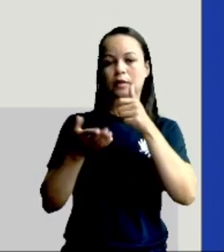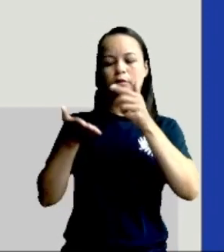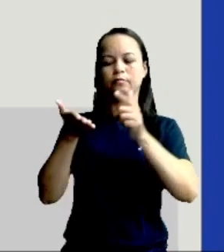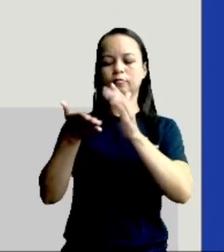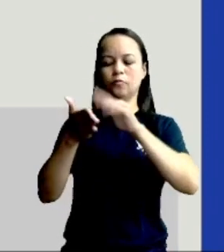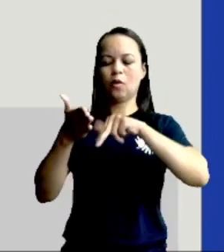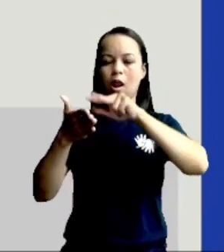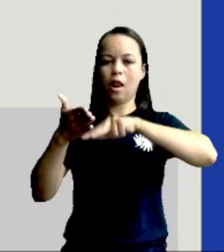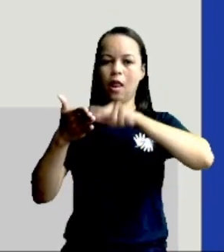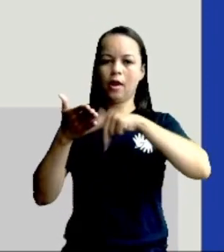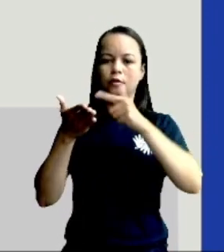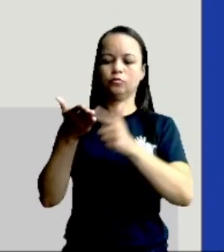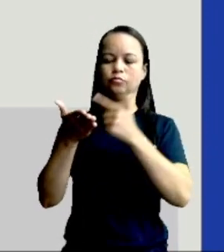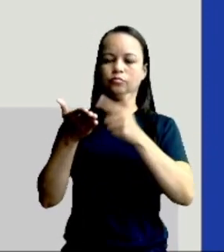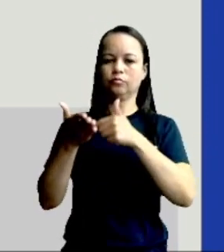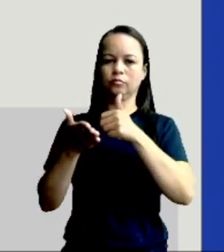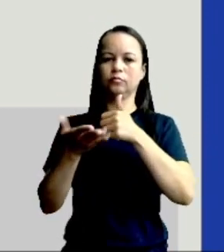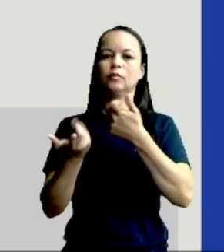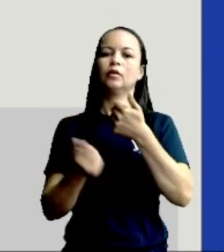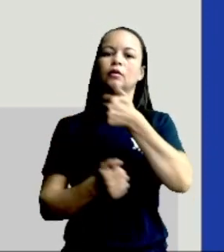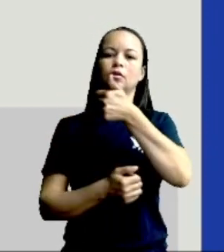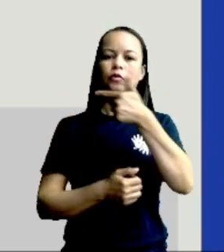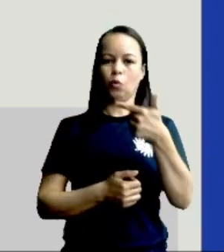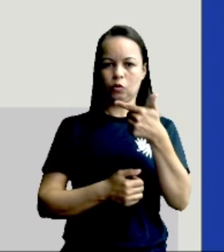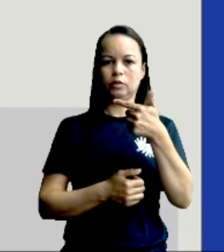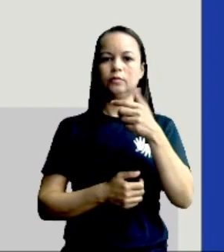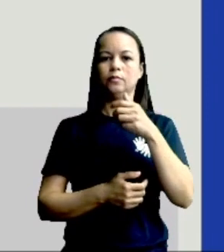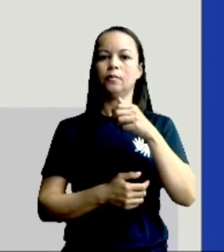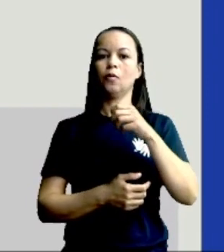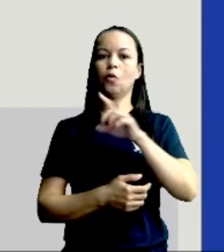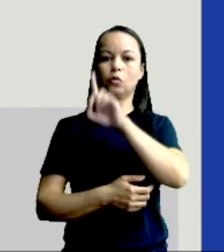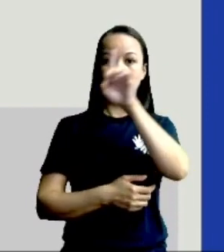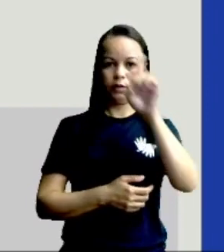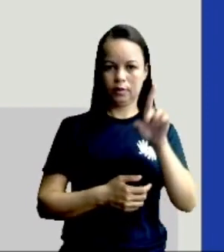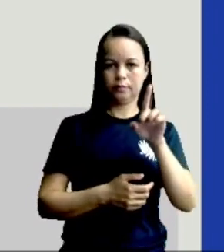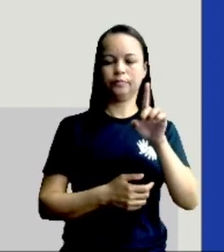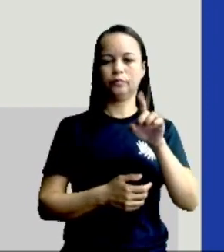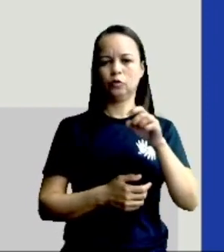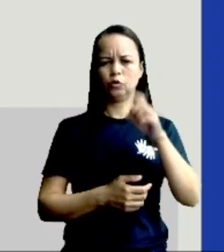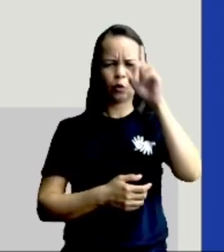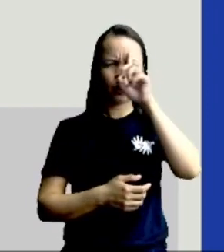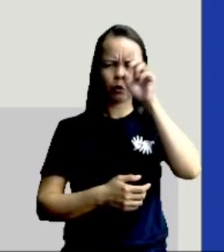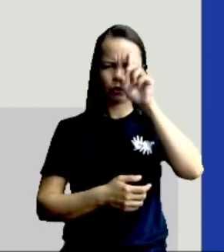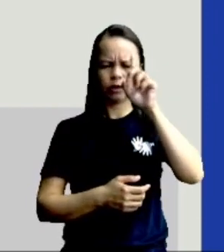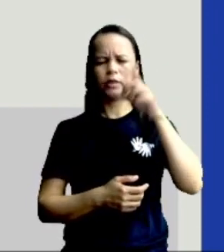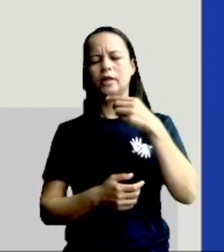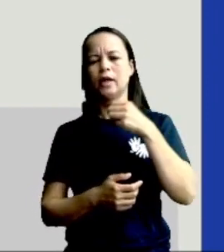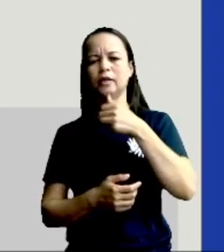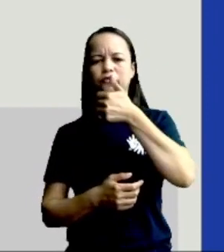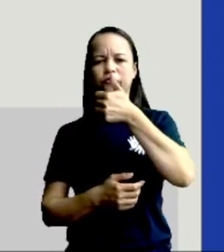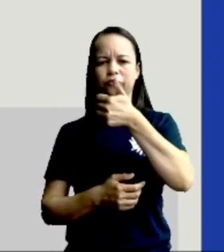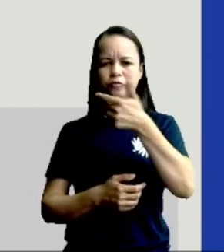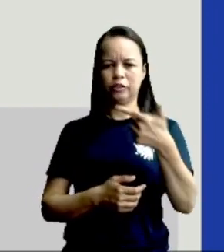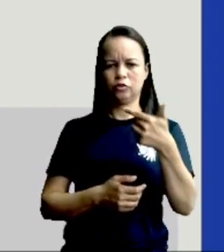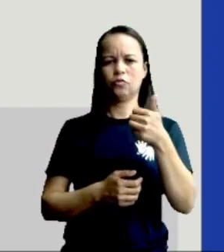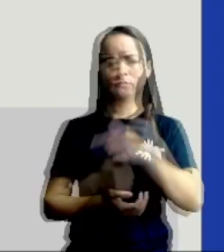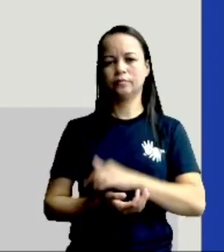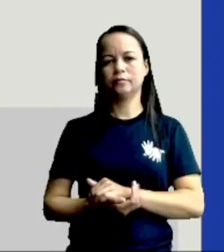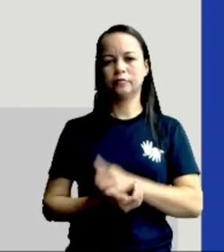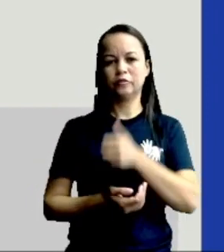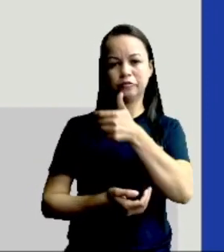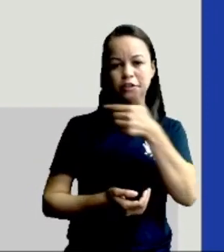dia, ok? Então, por dia, ela lê 12 páginas por dia. Ah, professora, por que não? Foi 24 no segundo